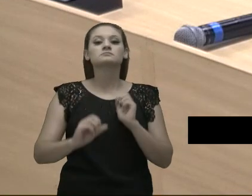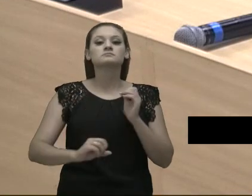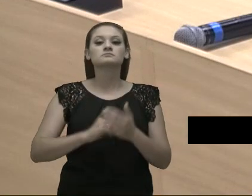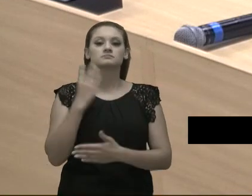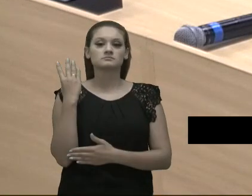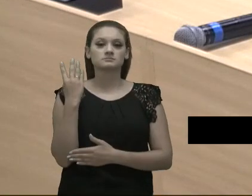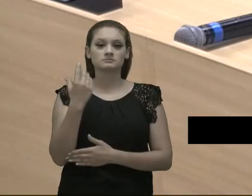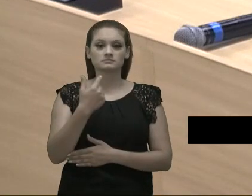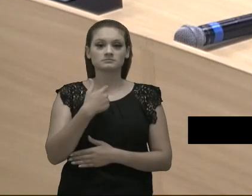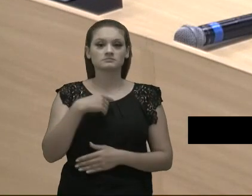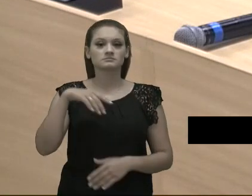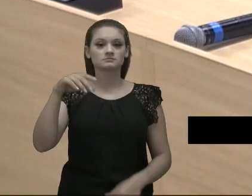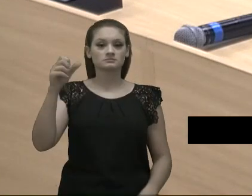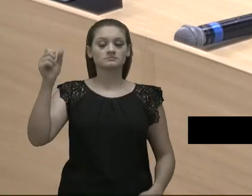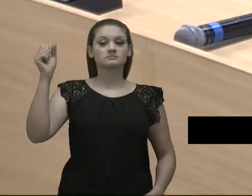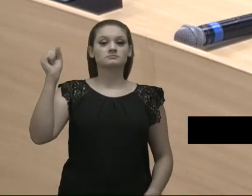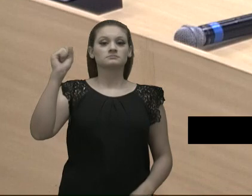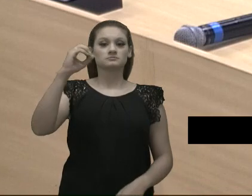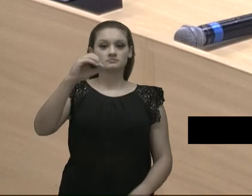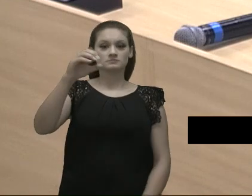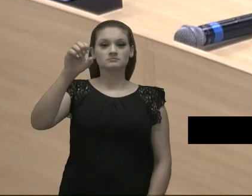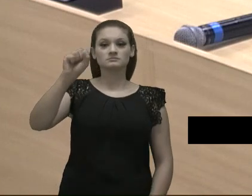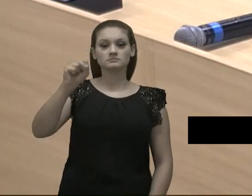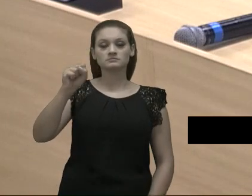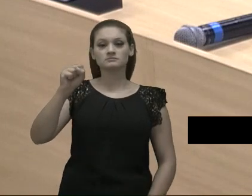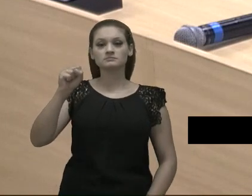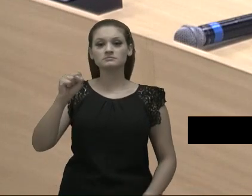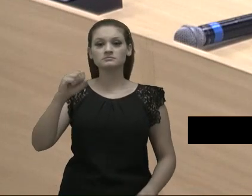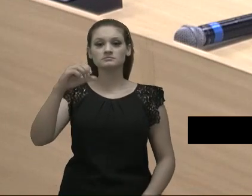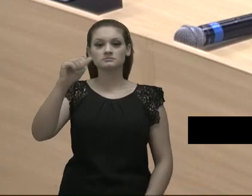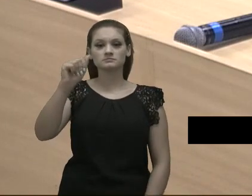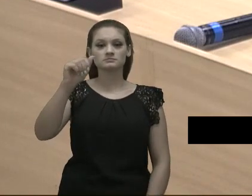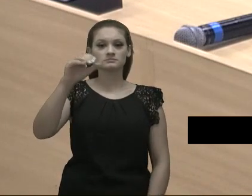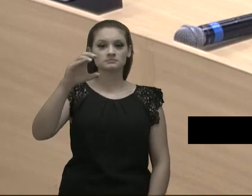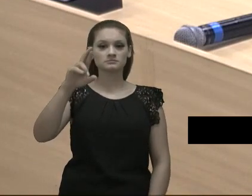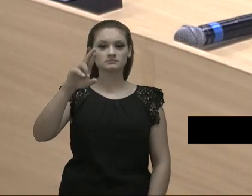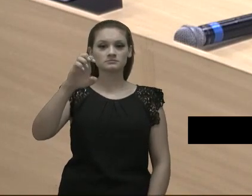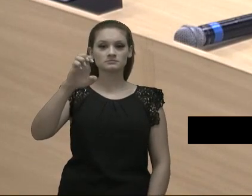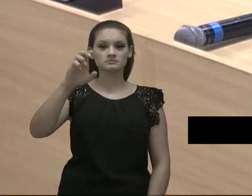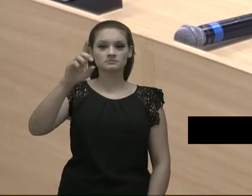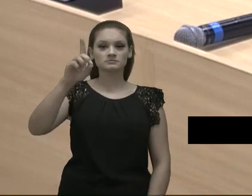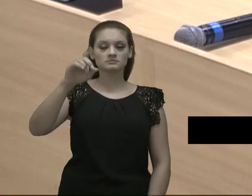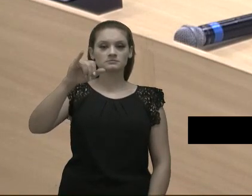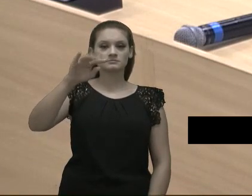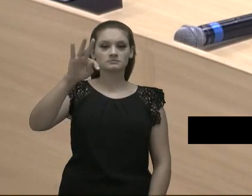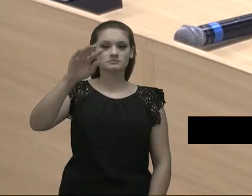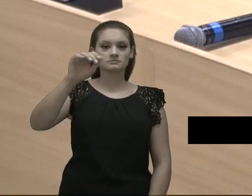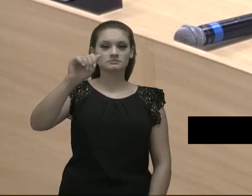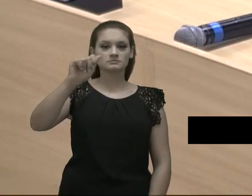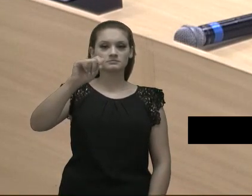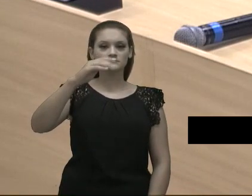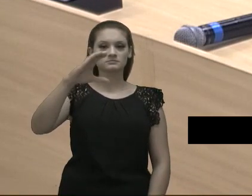acontecendo é que a Santa Casa de Chavantes, a OS, está passando por uma acreditação da ONA, tá? Que é